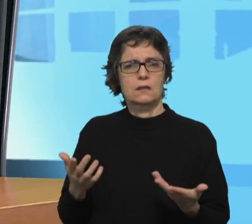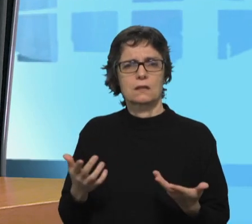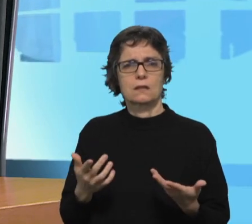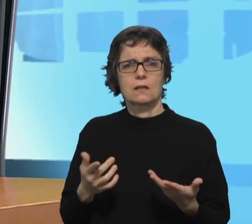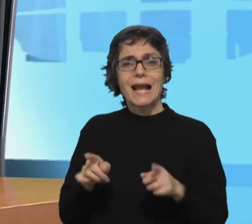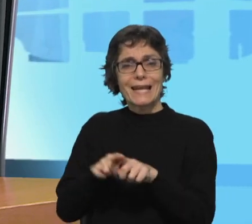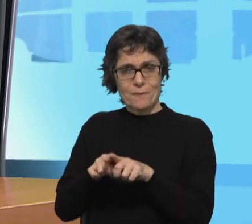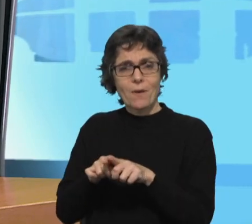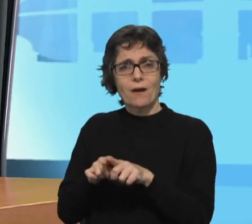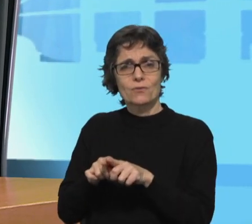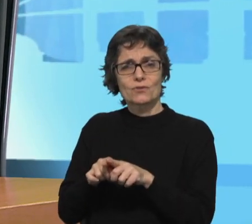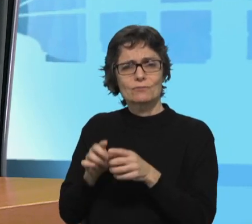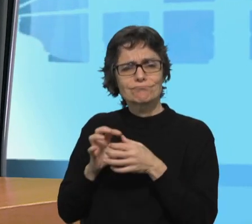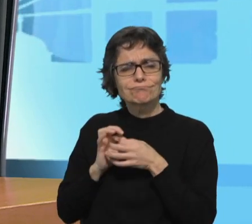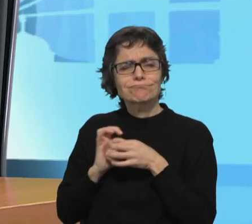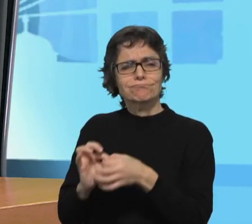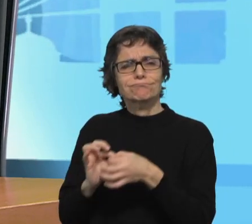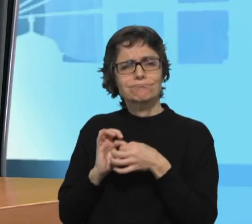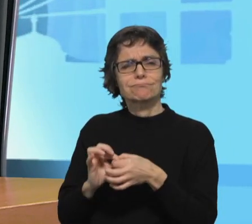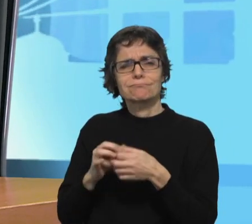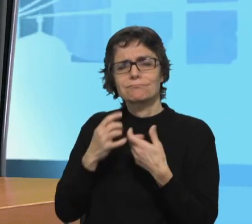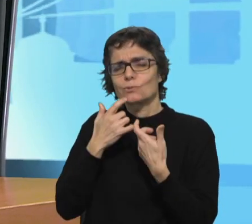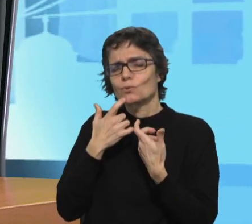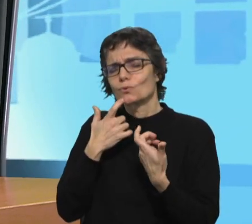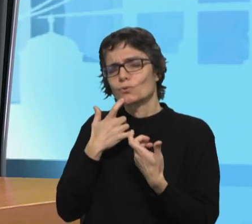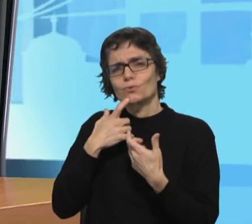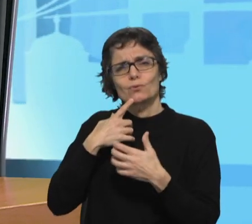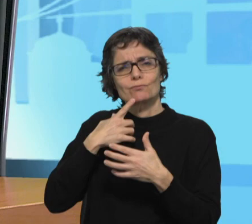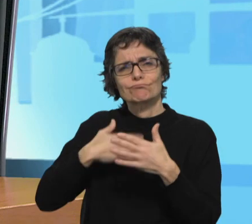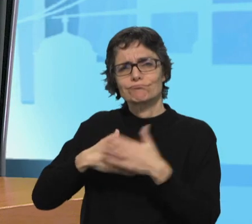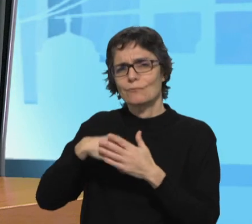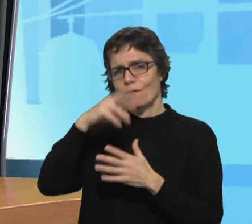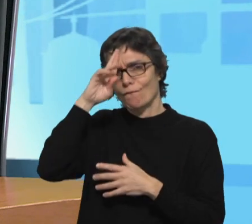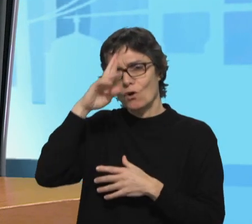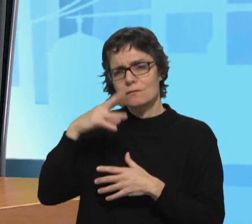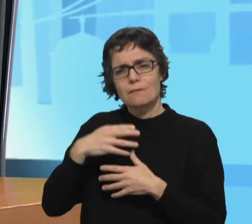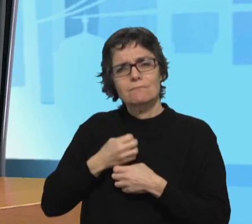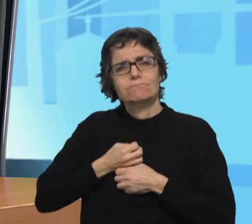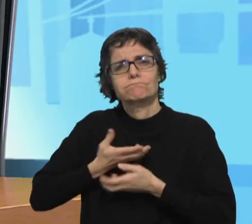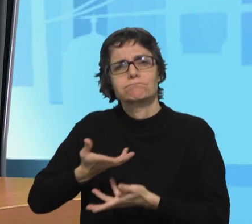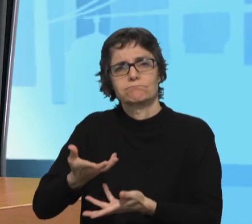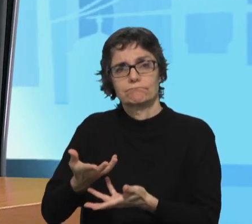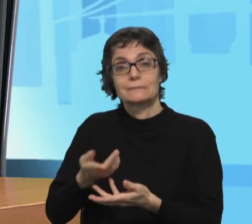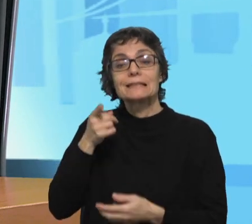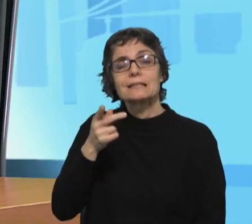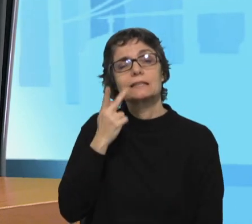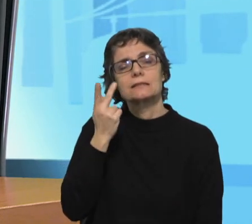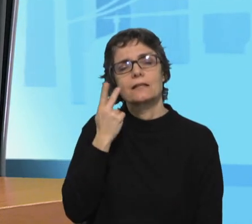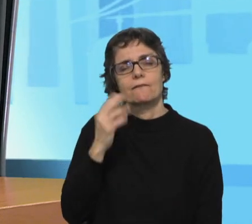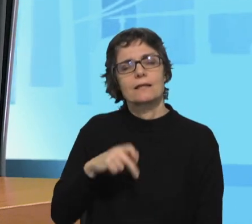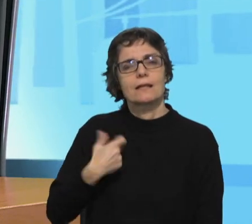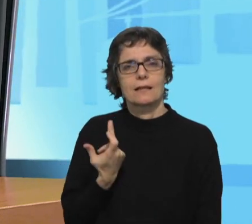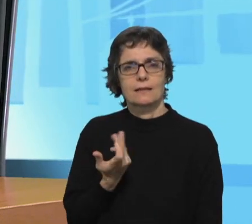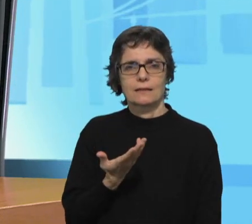esfolam-se para dar a vida aos seus irmãos. Não é? Quer dizer, a grande experiência da vida, a grande riqueza da vida é a